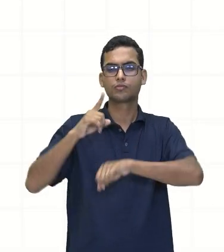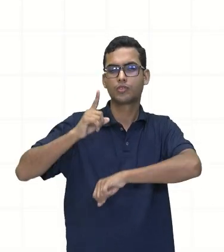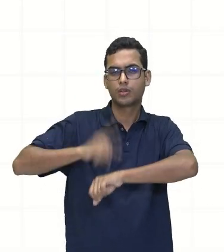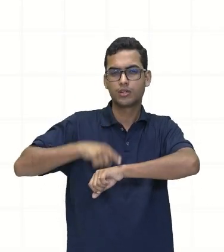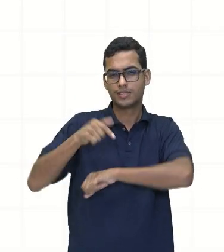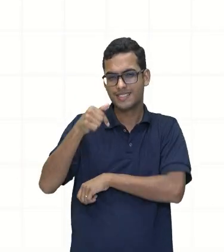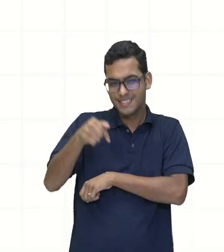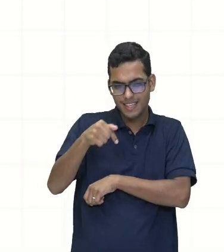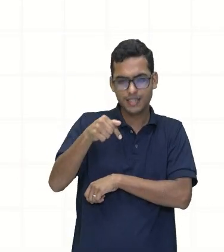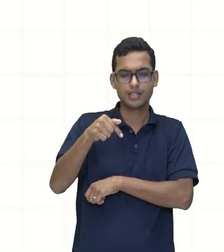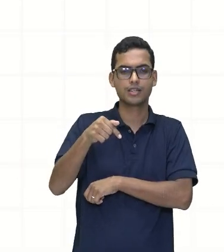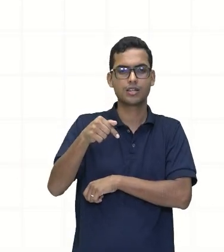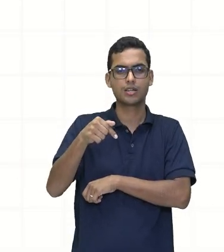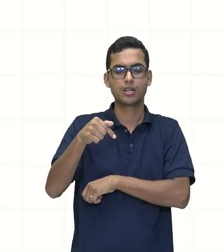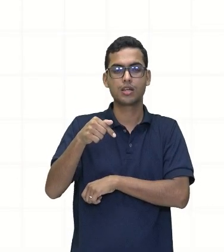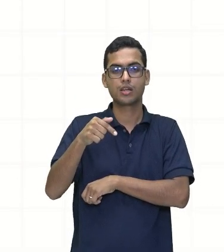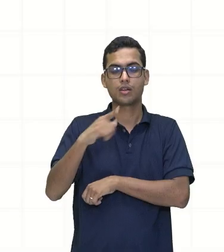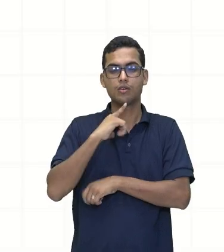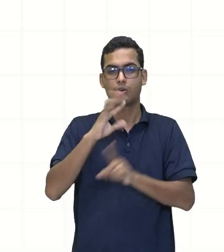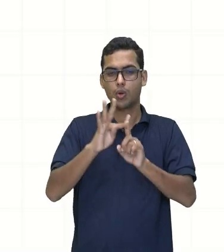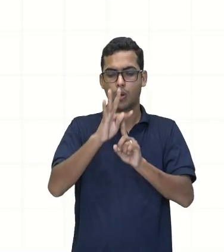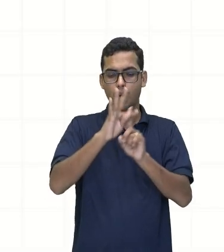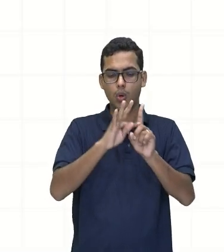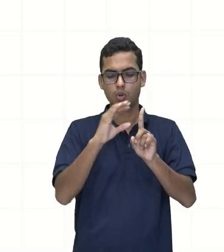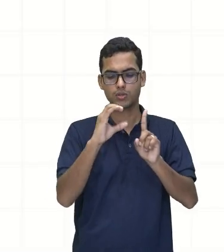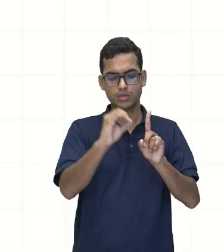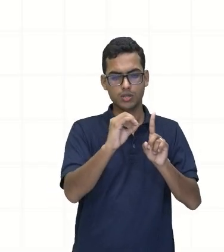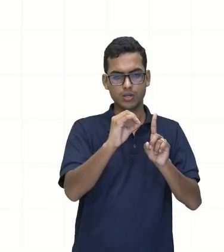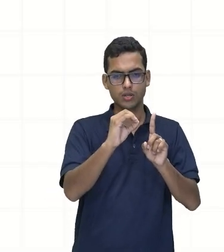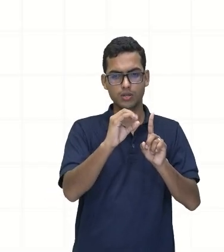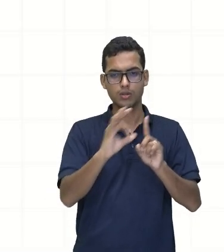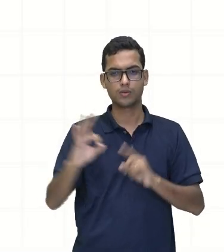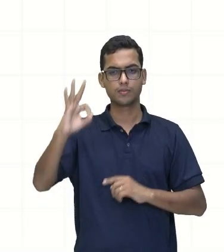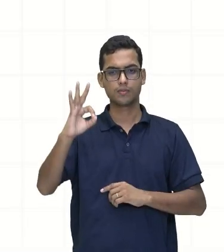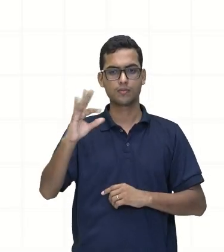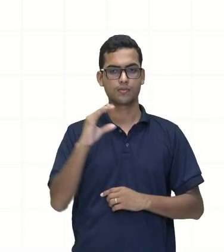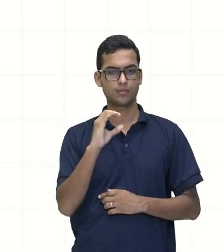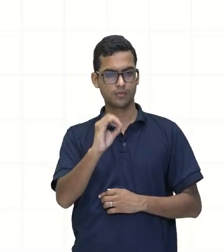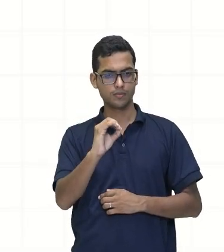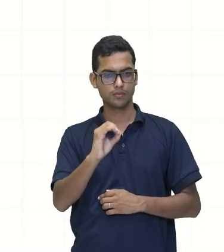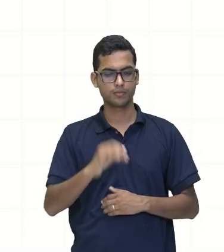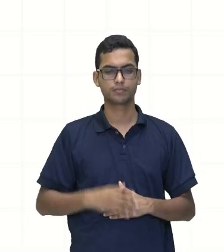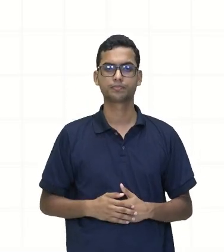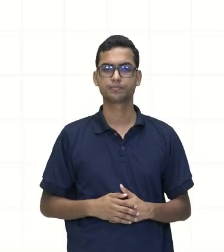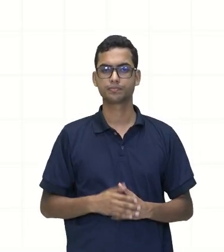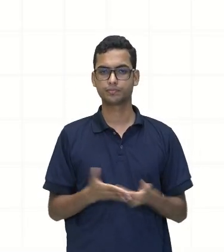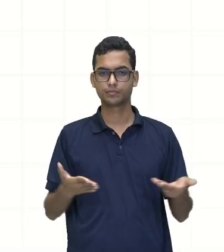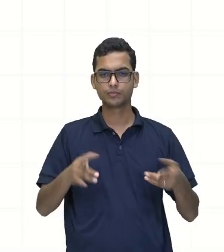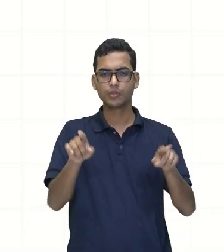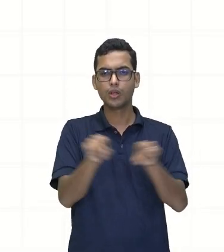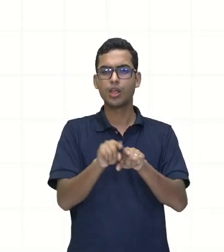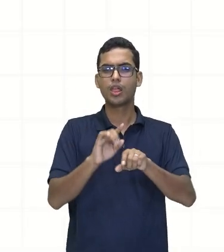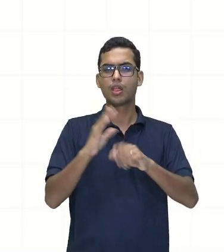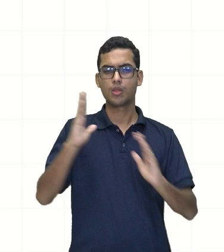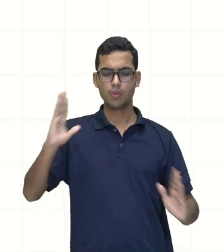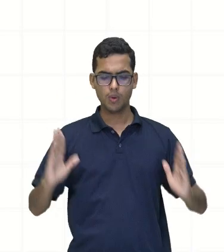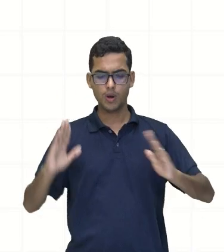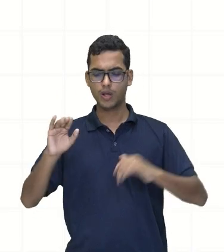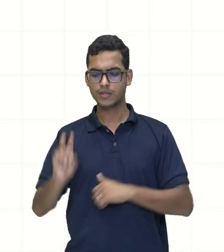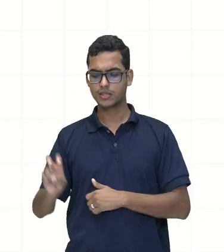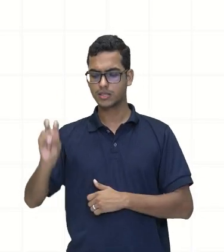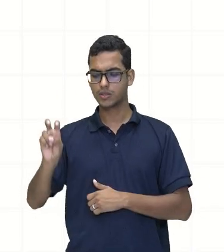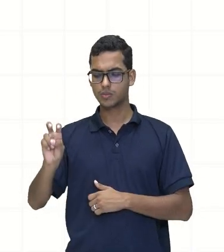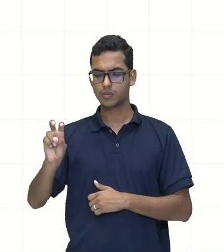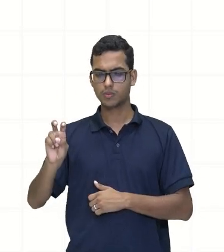Celsius. Quantos graus aumentou a temperatura das 5 às 7 horas? Então vamos